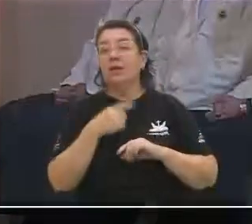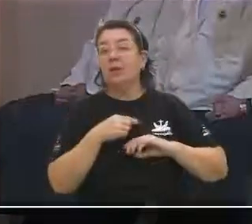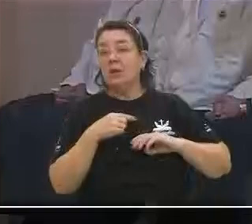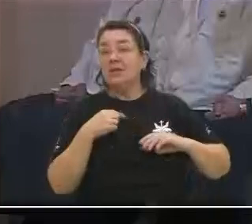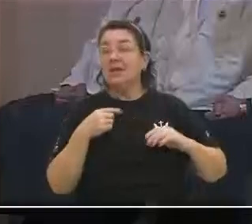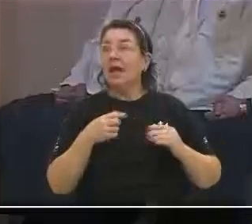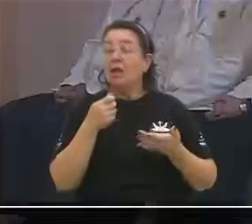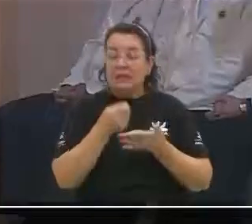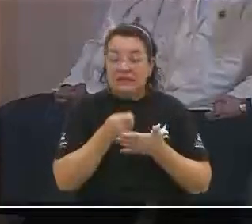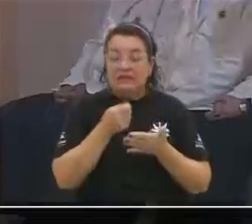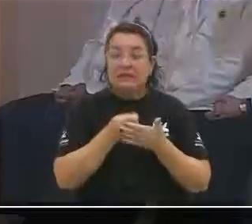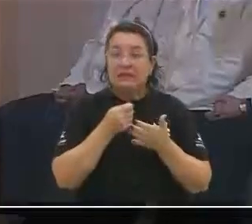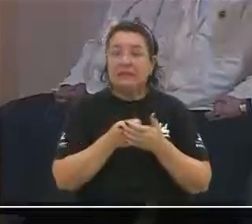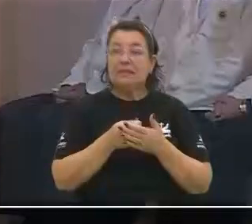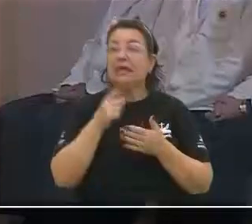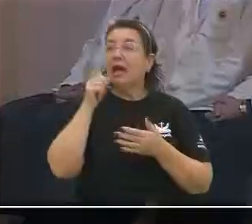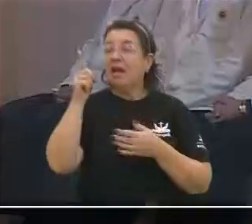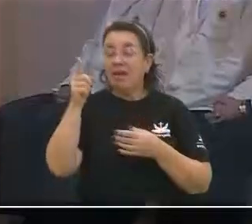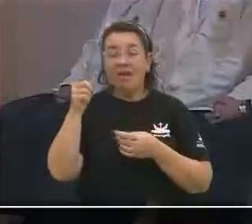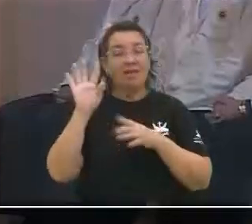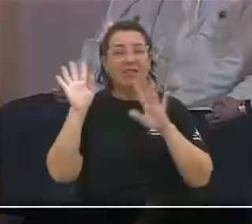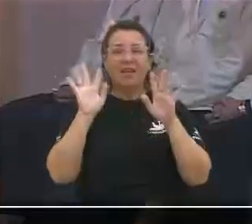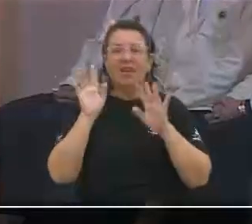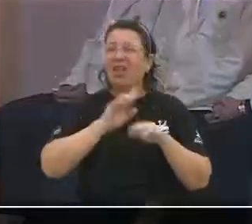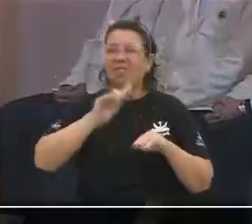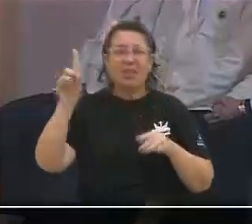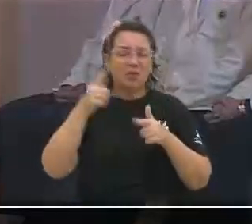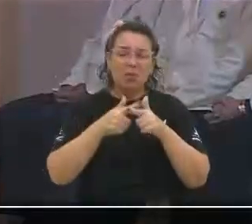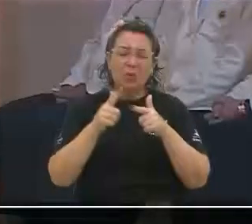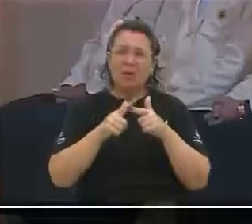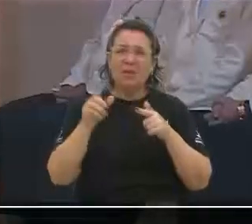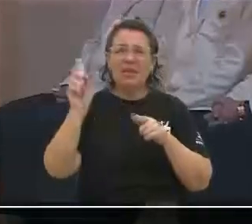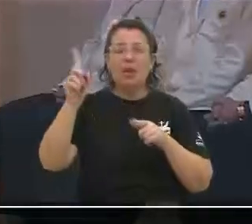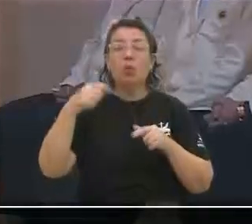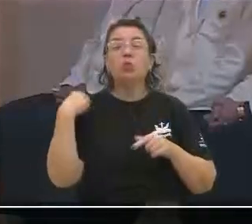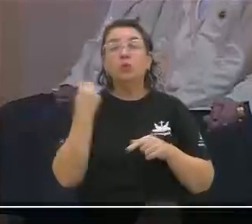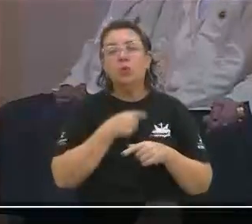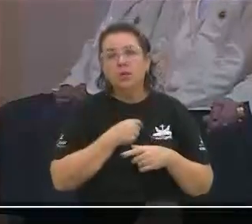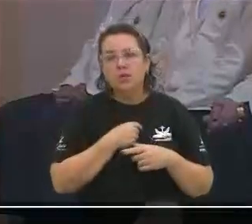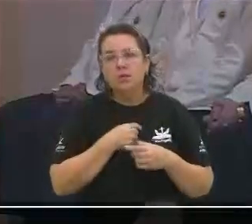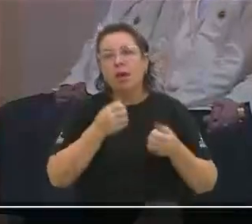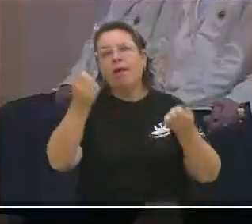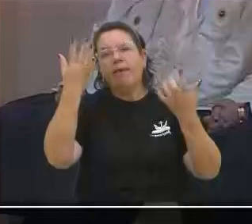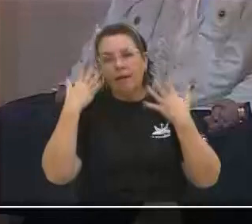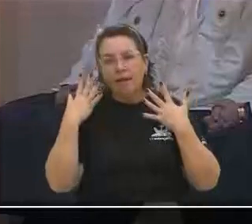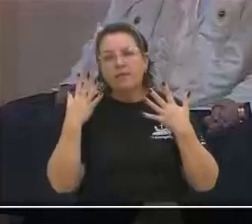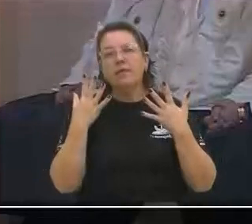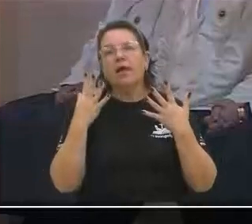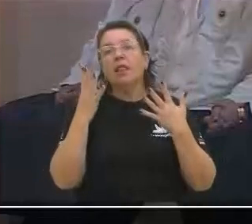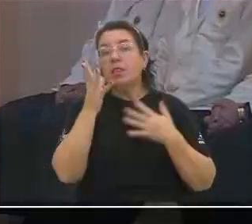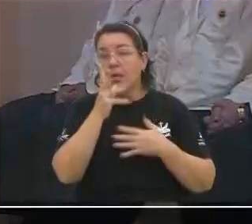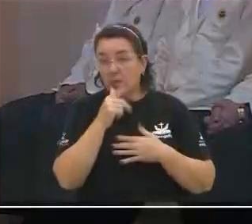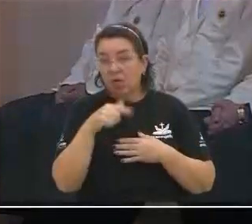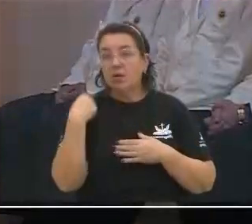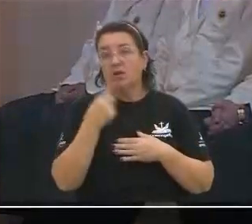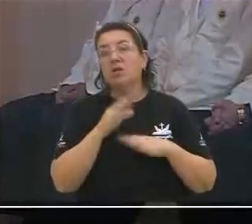impertinentes para nos atender o problema não tá em Deus está em nós e recebermos a graça